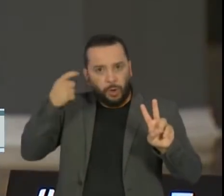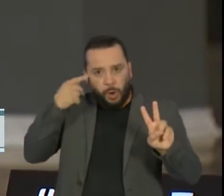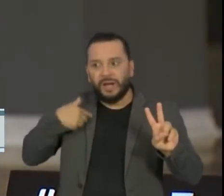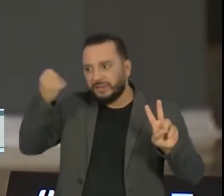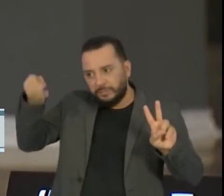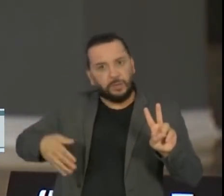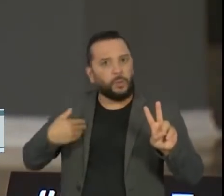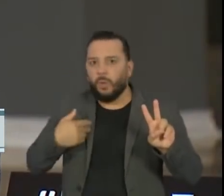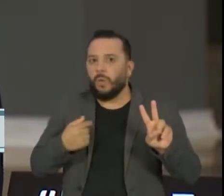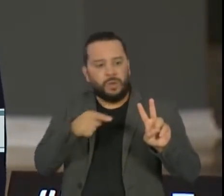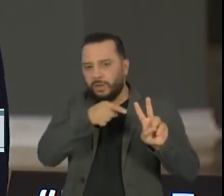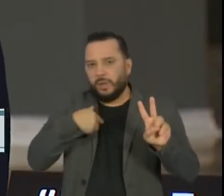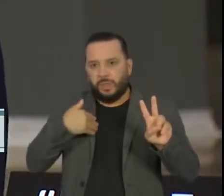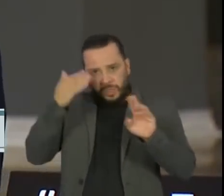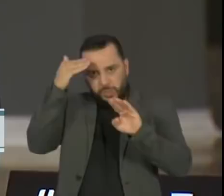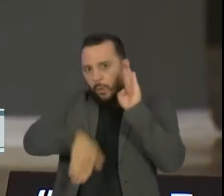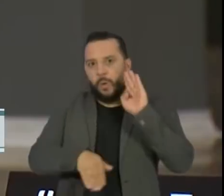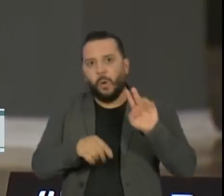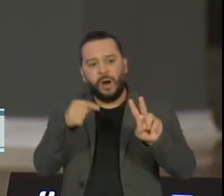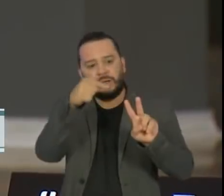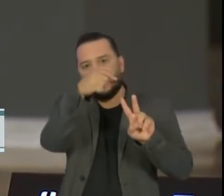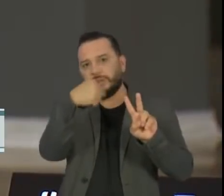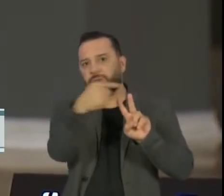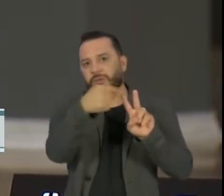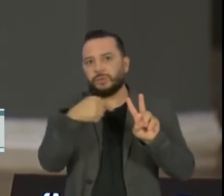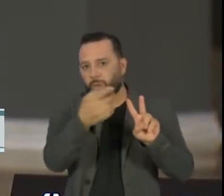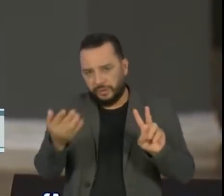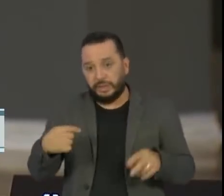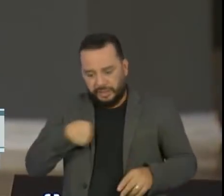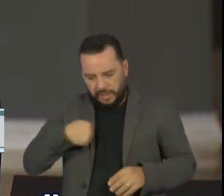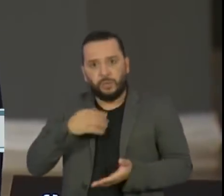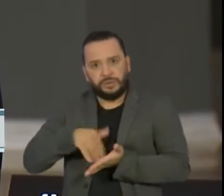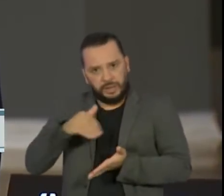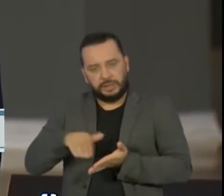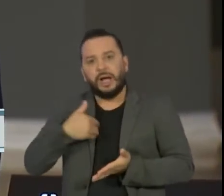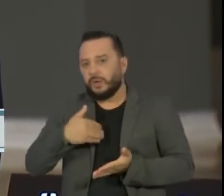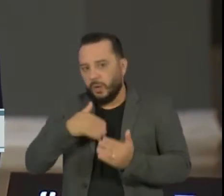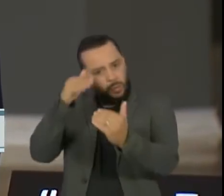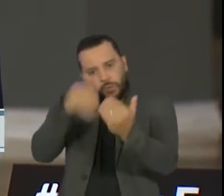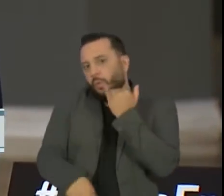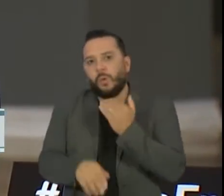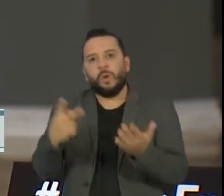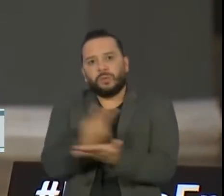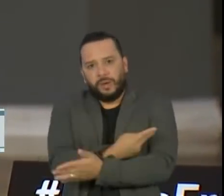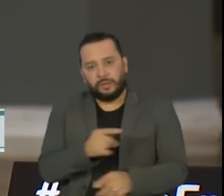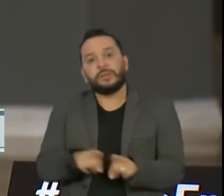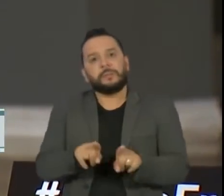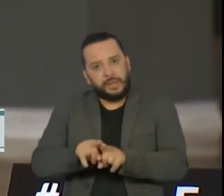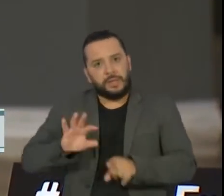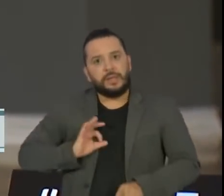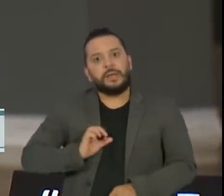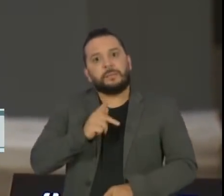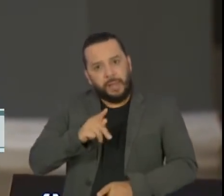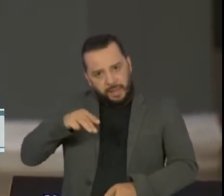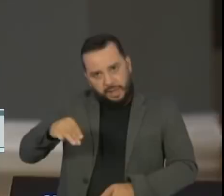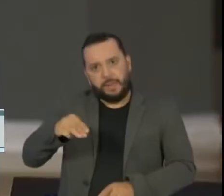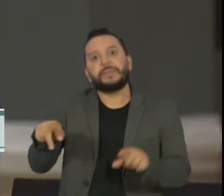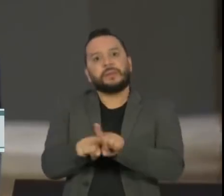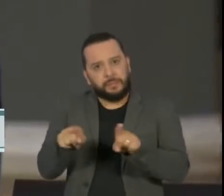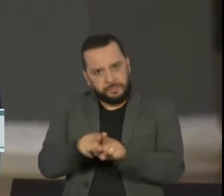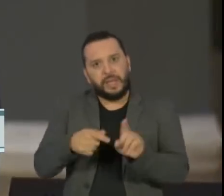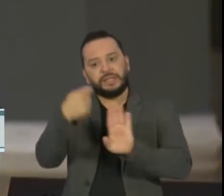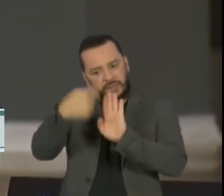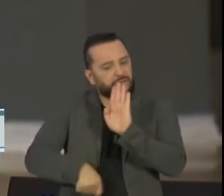condenando-se, reprovando os atos. Este secretário fez uma nota e a Polícia Militar também, nos 3 níveis.